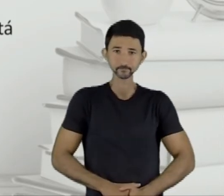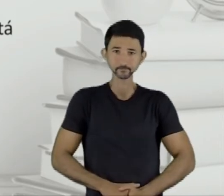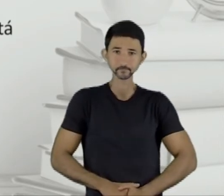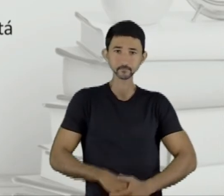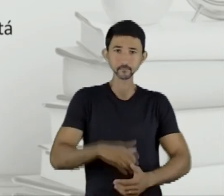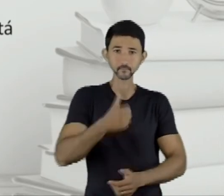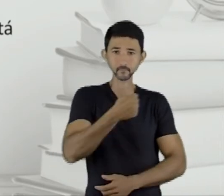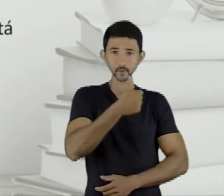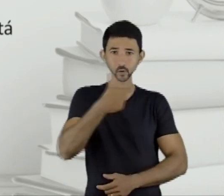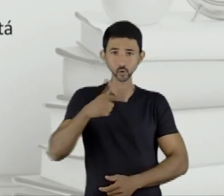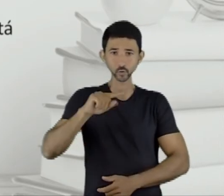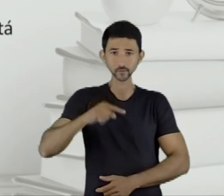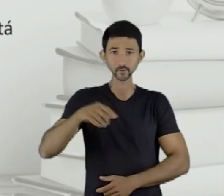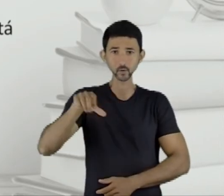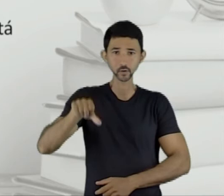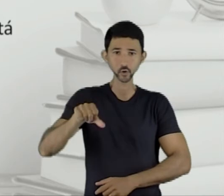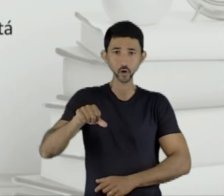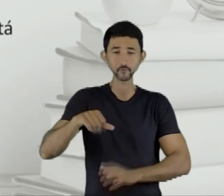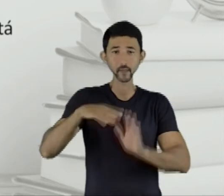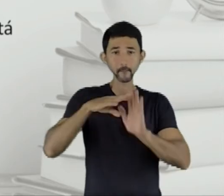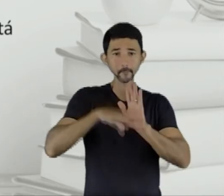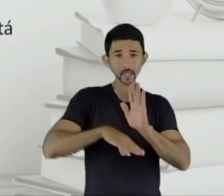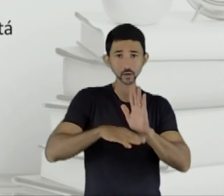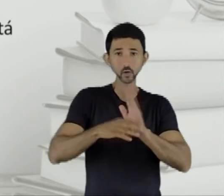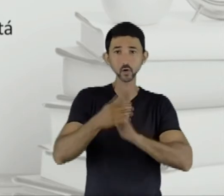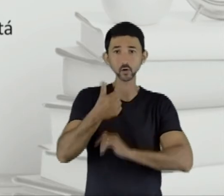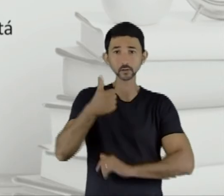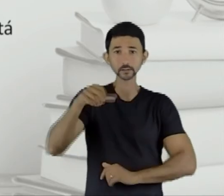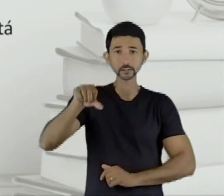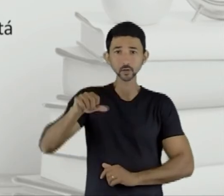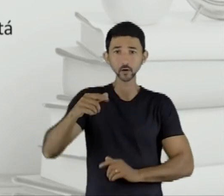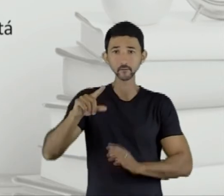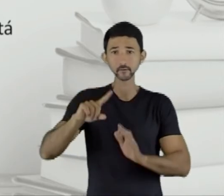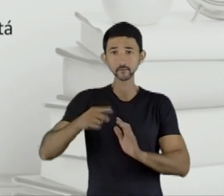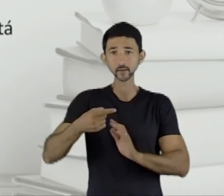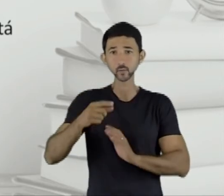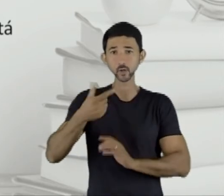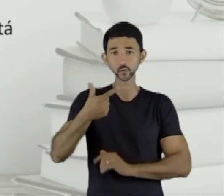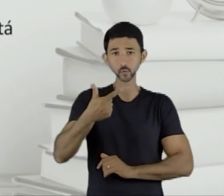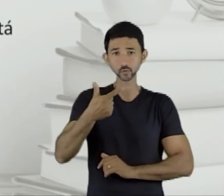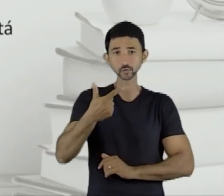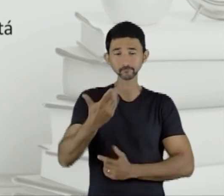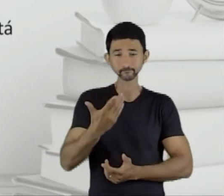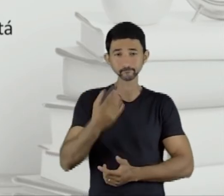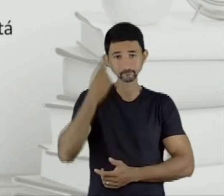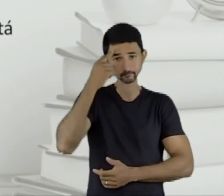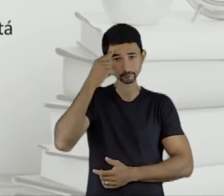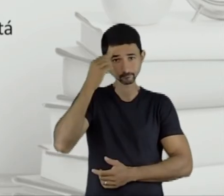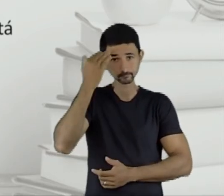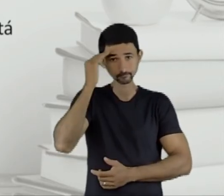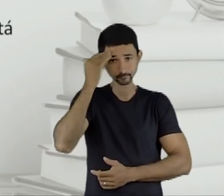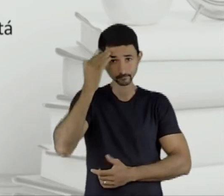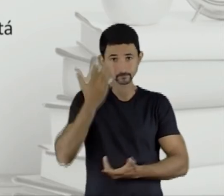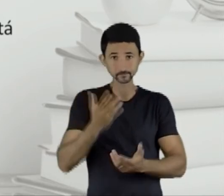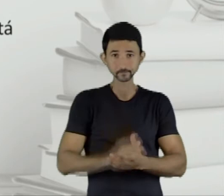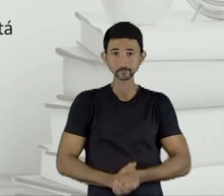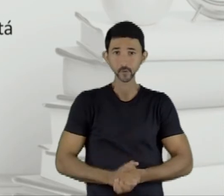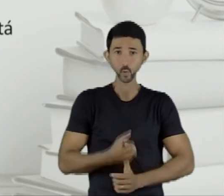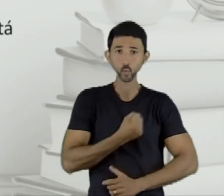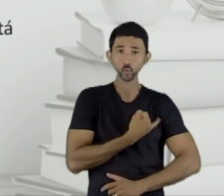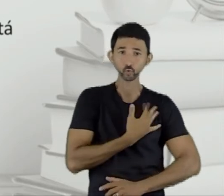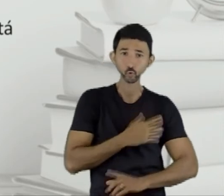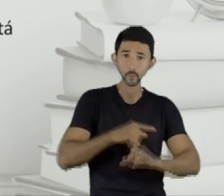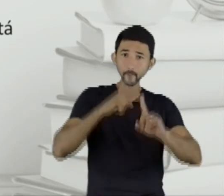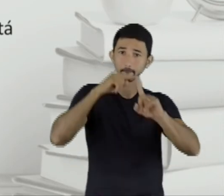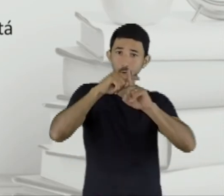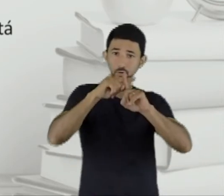12,9 é menor que 19,2. É importante você ter essa ideia aí. Quando são dois números racionais positivos, a